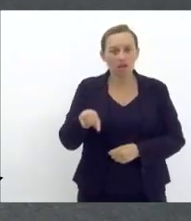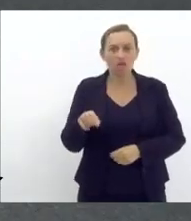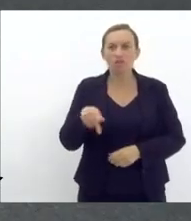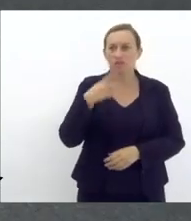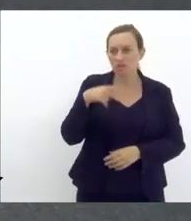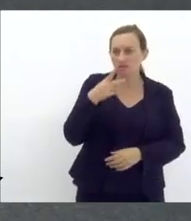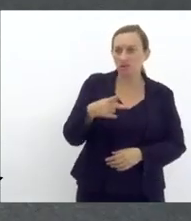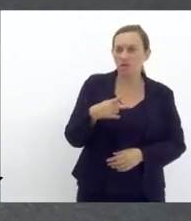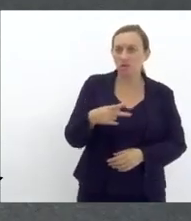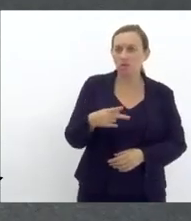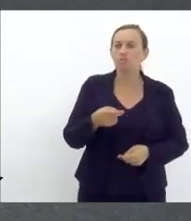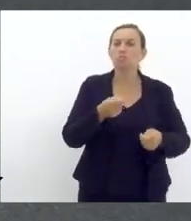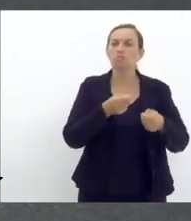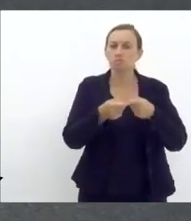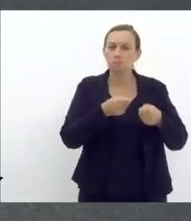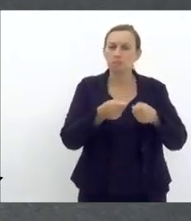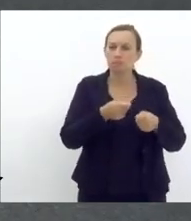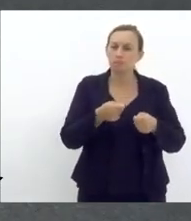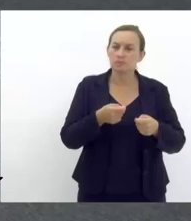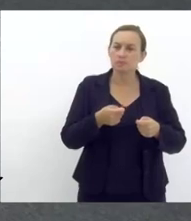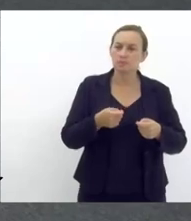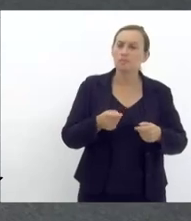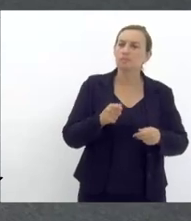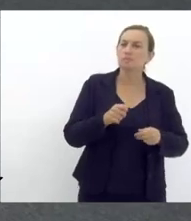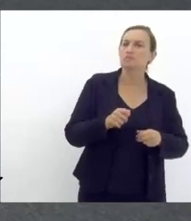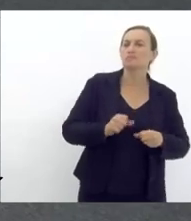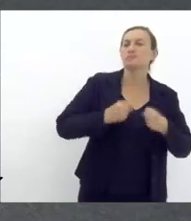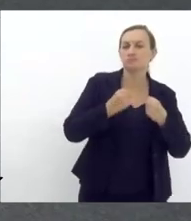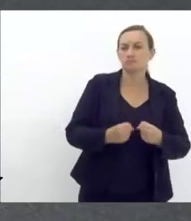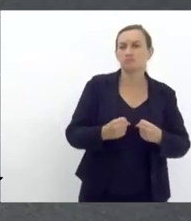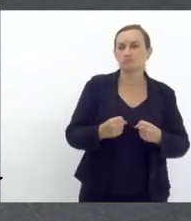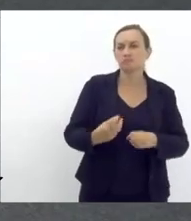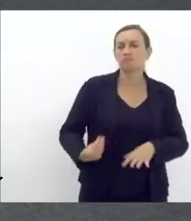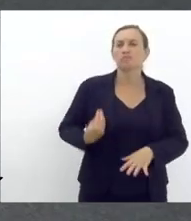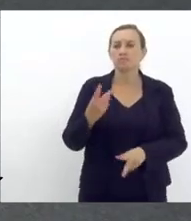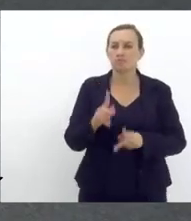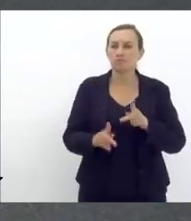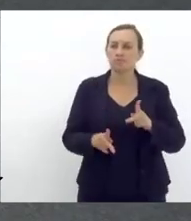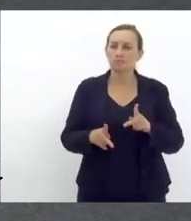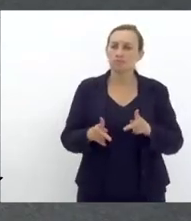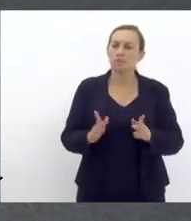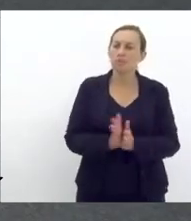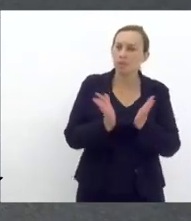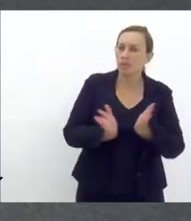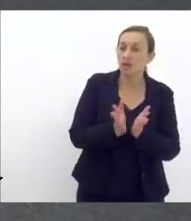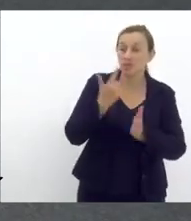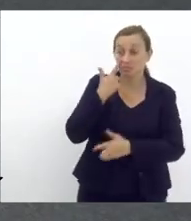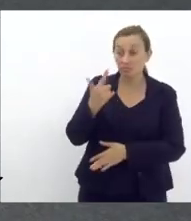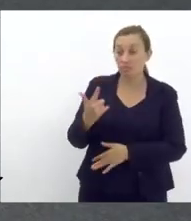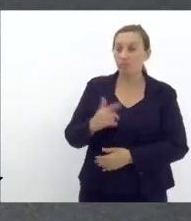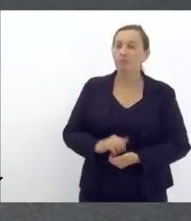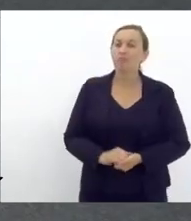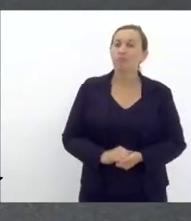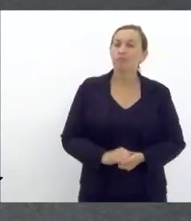se trata manutenção do poder sobre os pobres não à toa a gente viu aquele